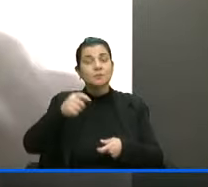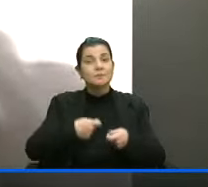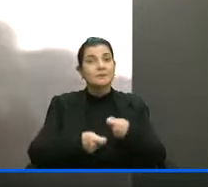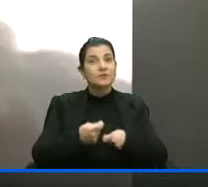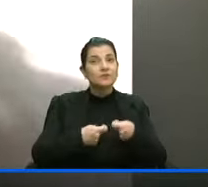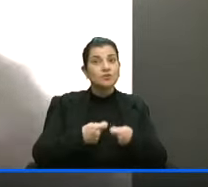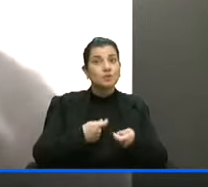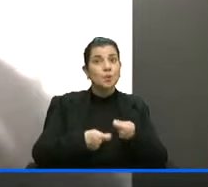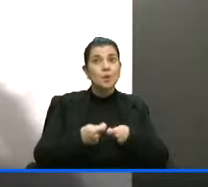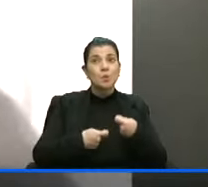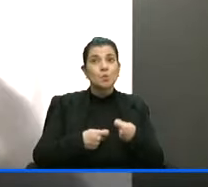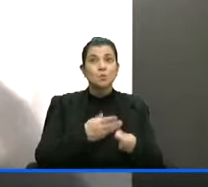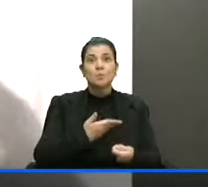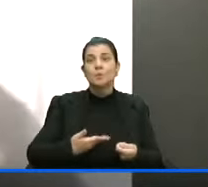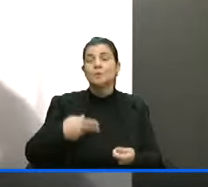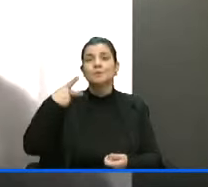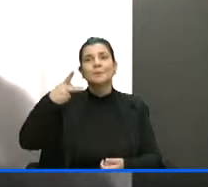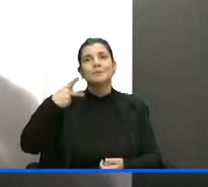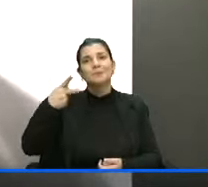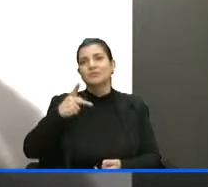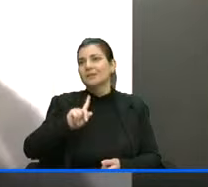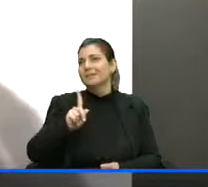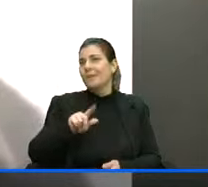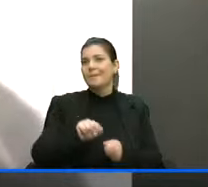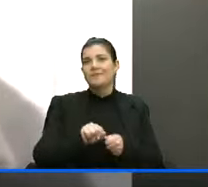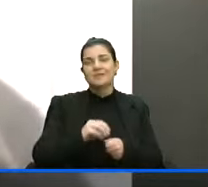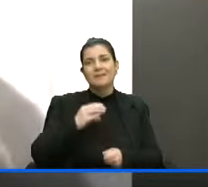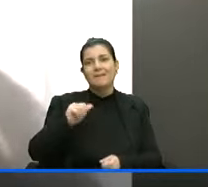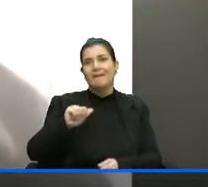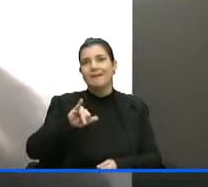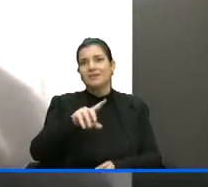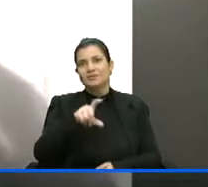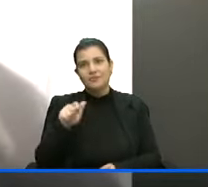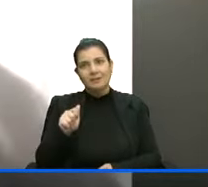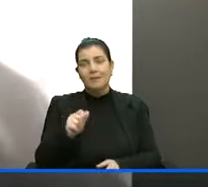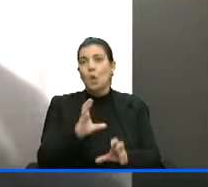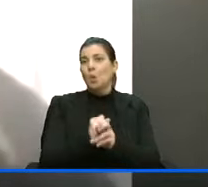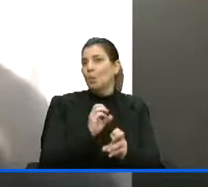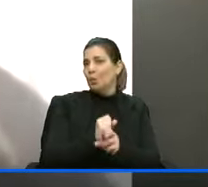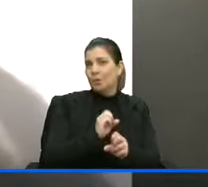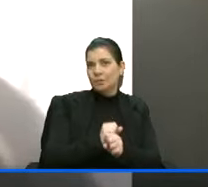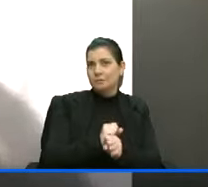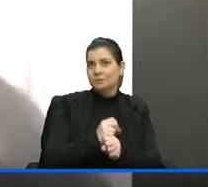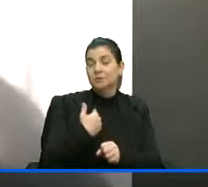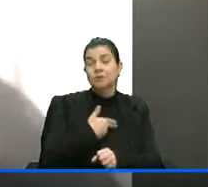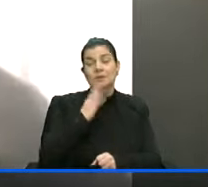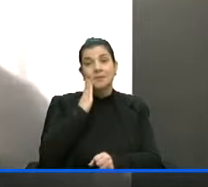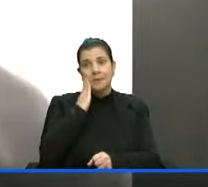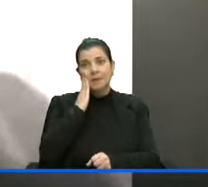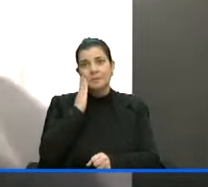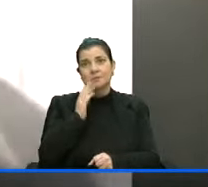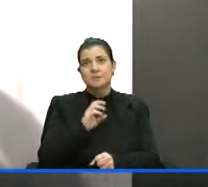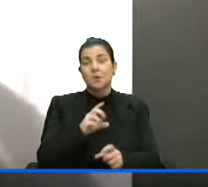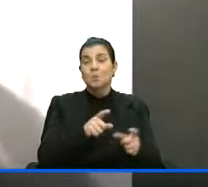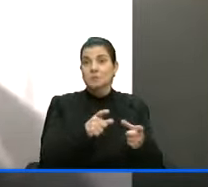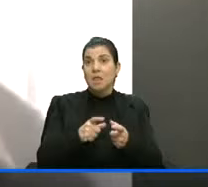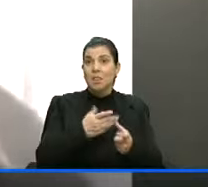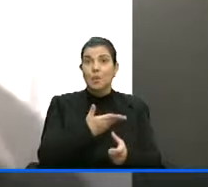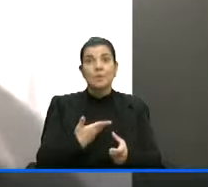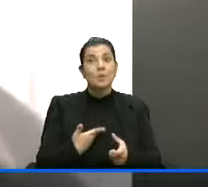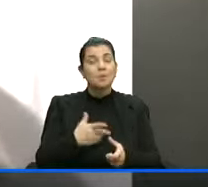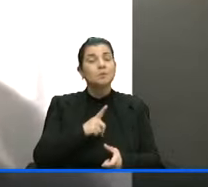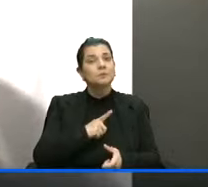público na política, não é para fazer caixa, nem para fazer poupança, entende? Nem para ter lucro. Então, a gente sabe que o setor público tem